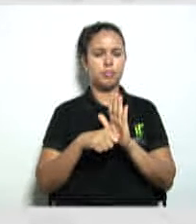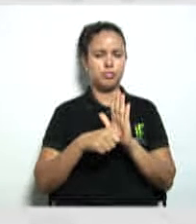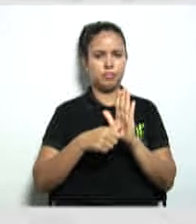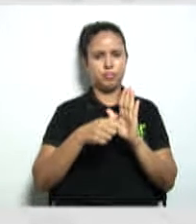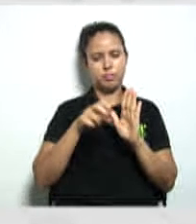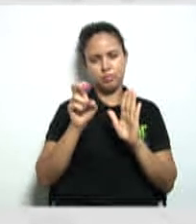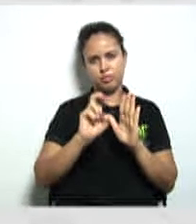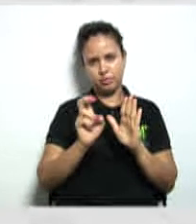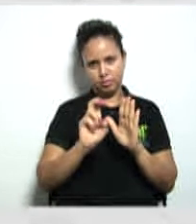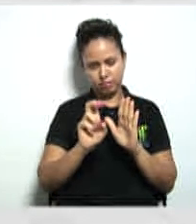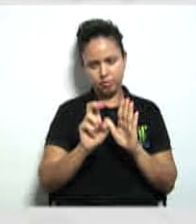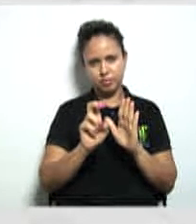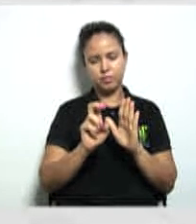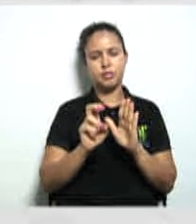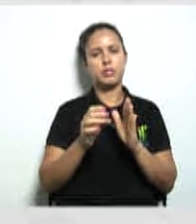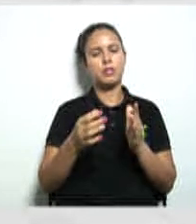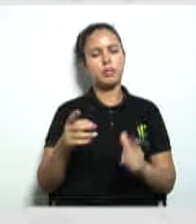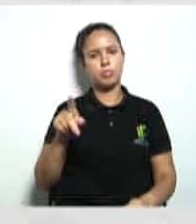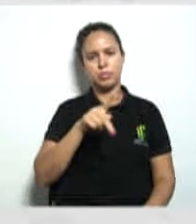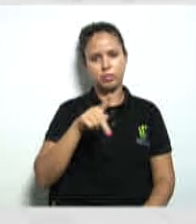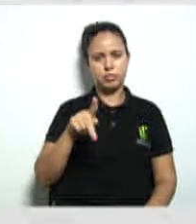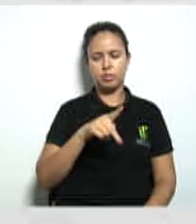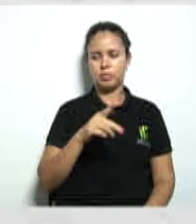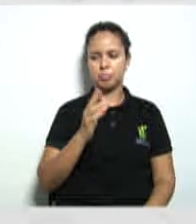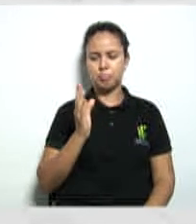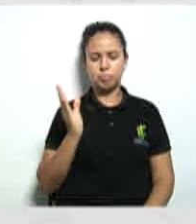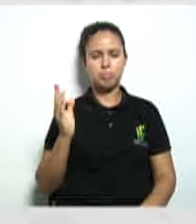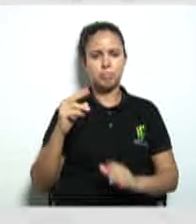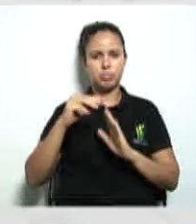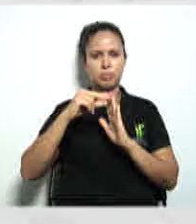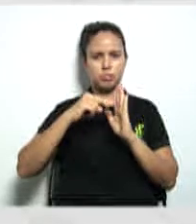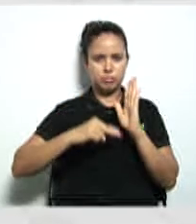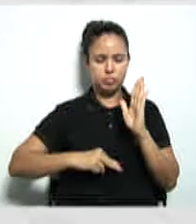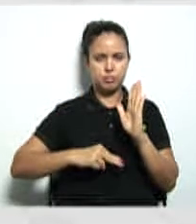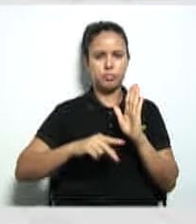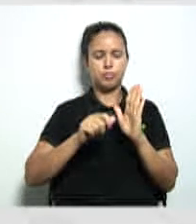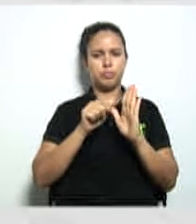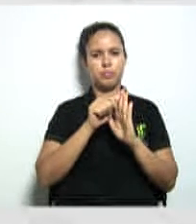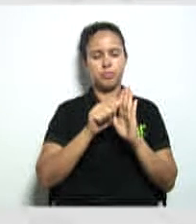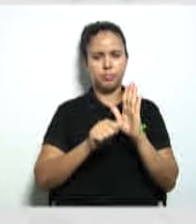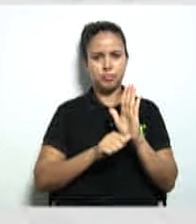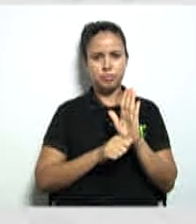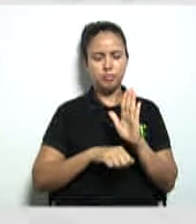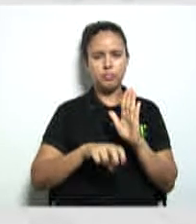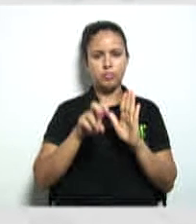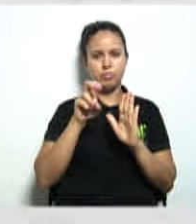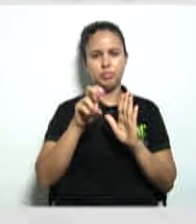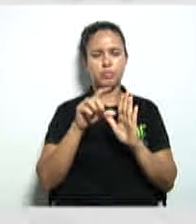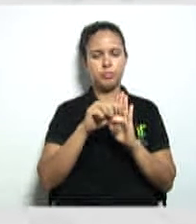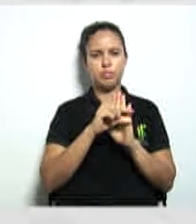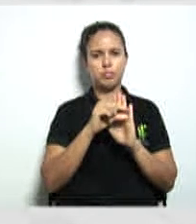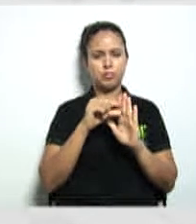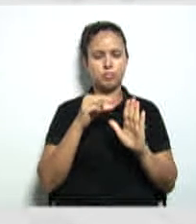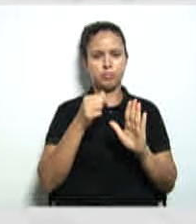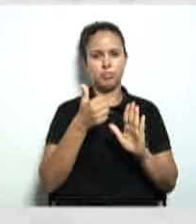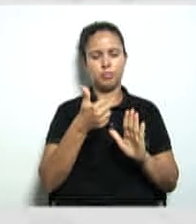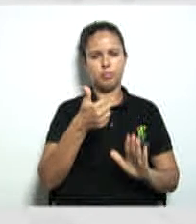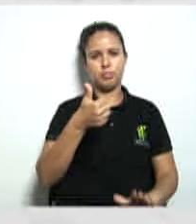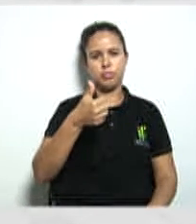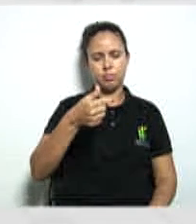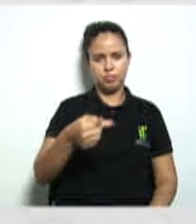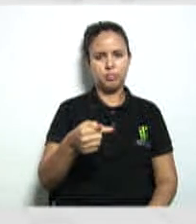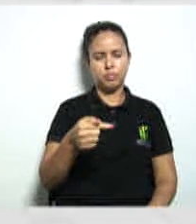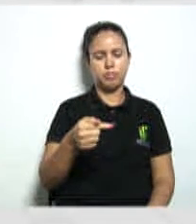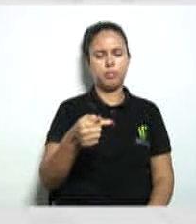pessoal, quando, inclusive, a professora Marisete, eu fiz a leitura desse artigo 5º lá no inciso 17,